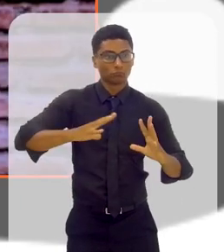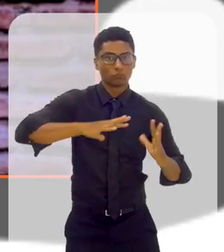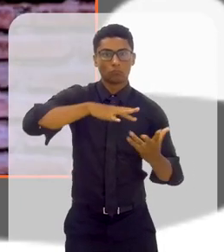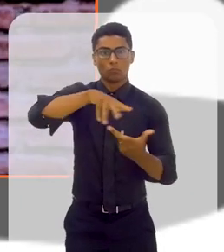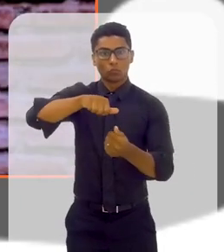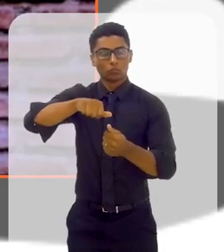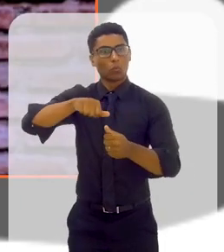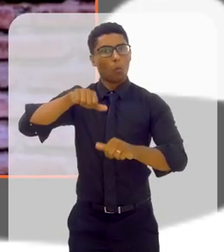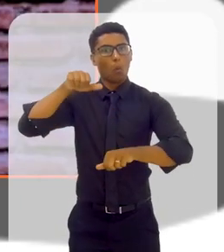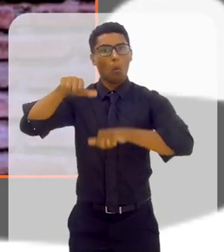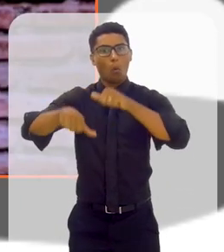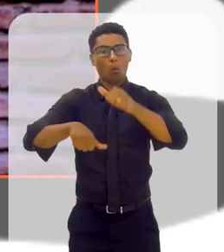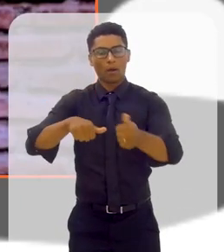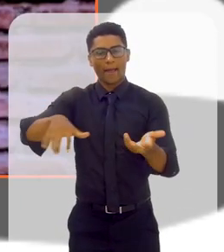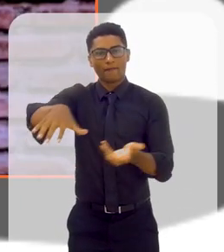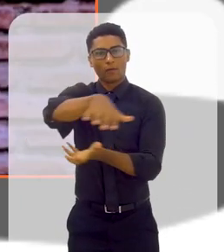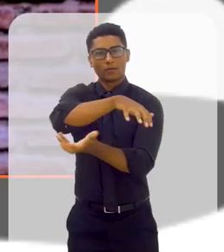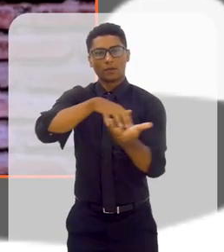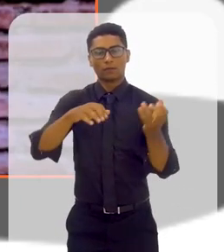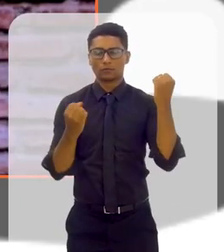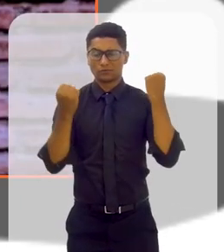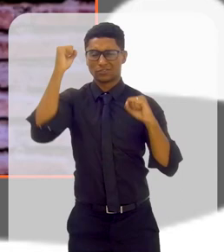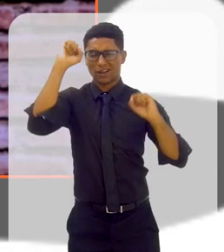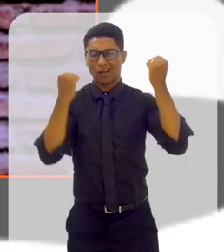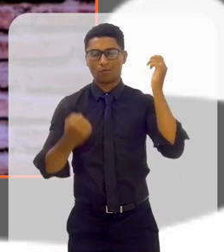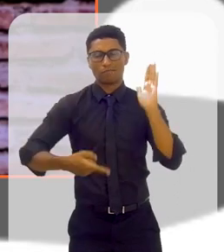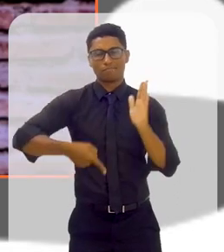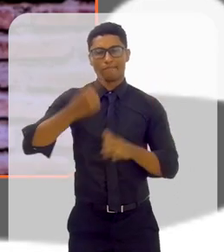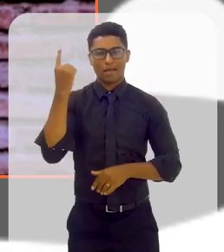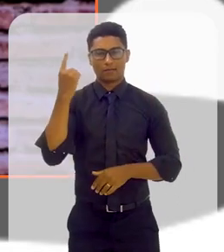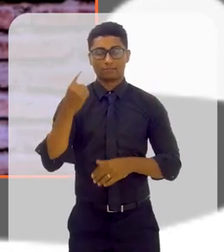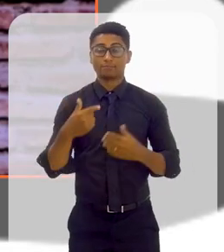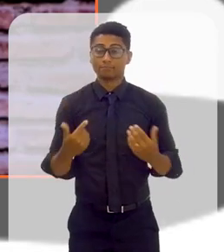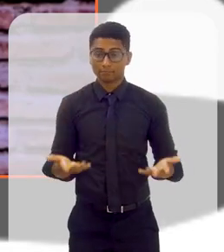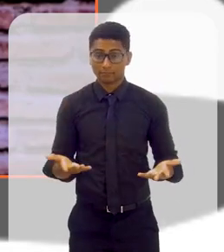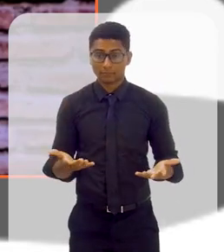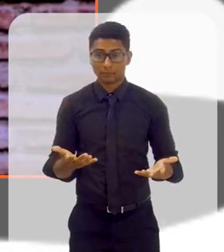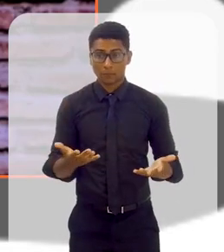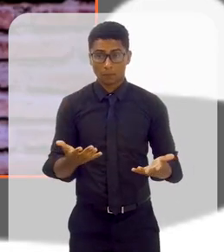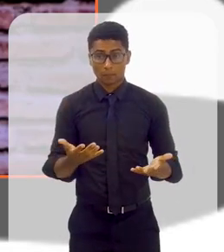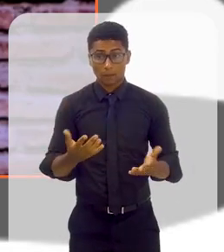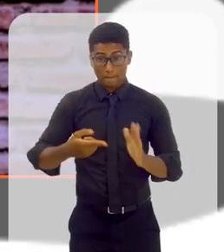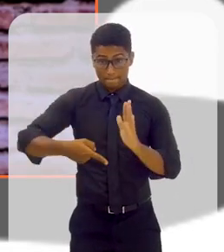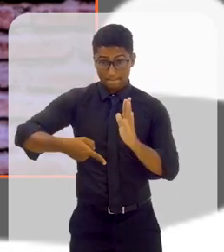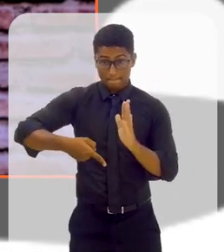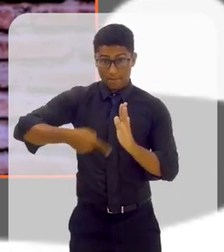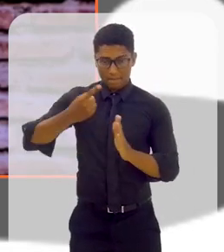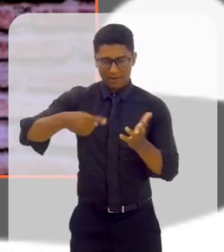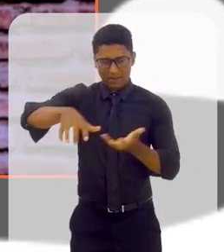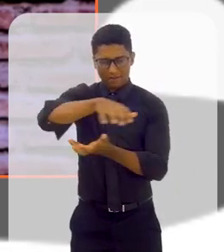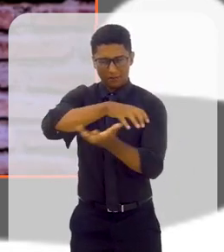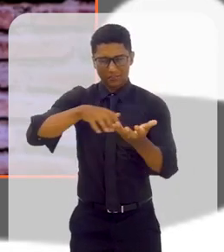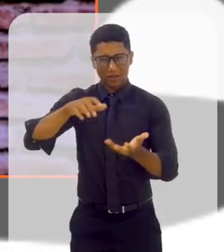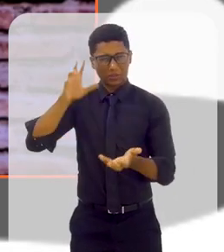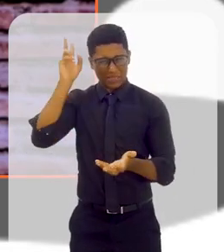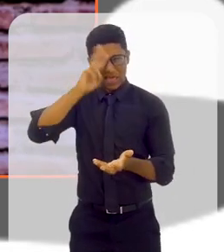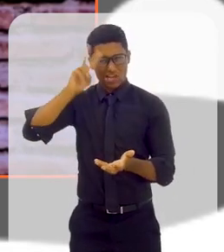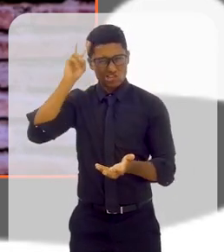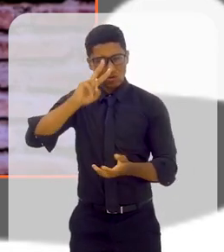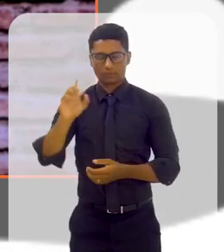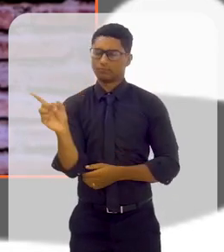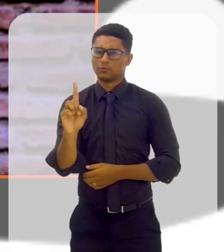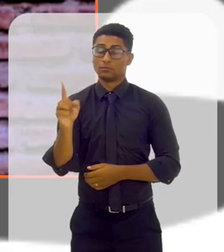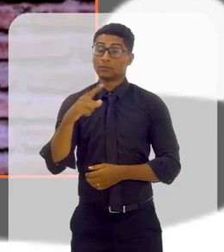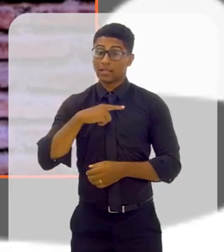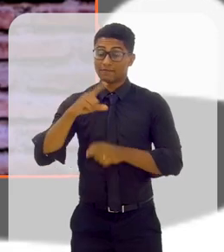termo revolução industrial, primeira revolução industrial. É importante destacar que não foi a primeira revolução da história. Primeiro nós tivemos a Revolução